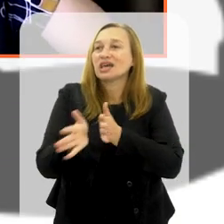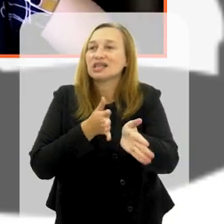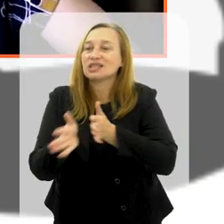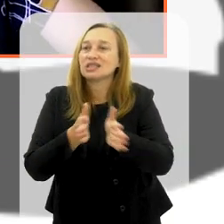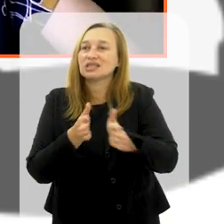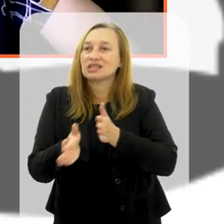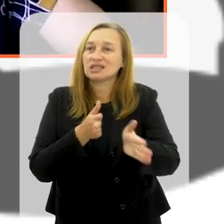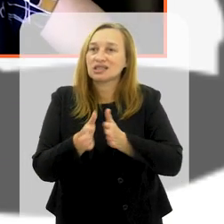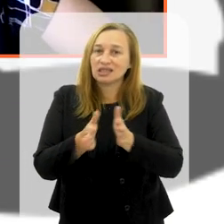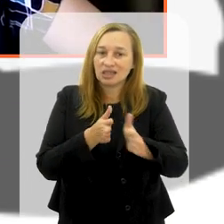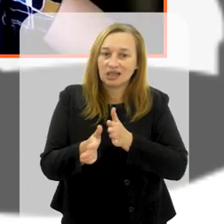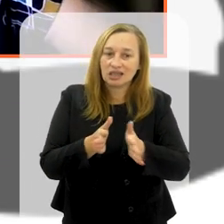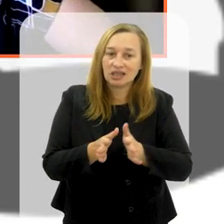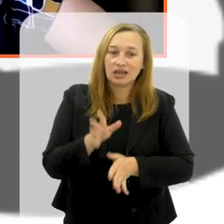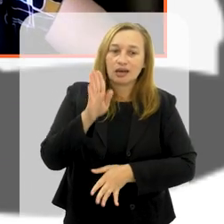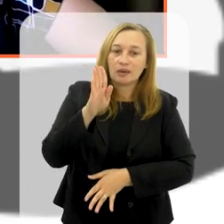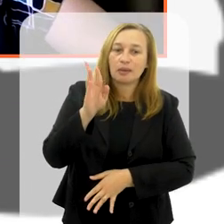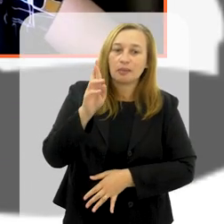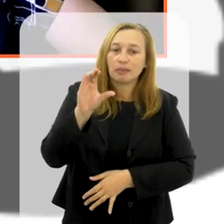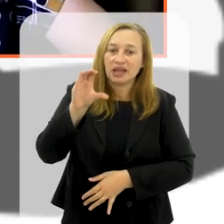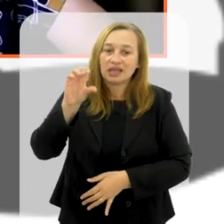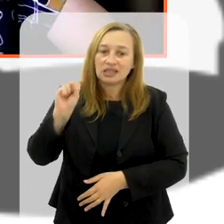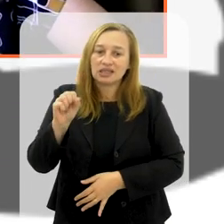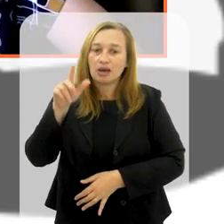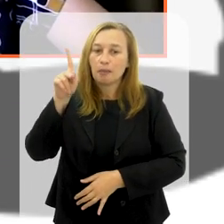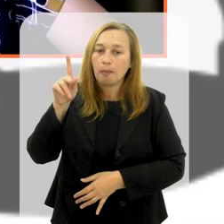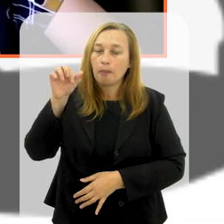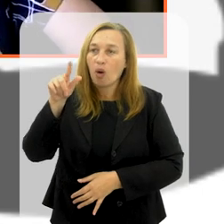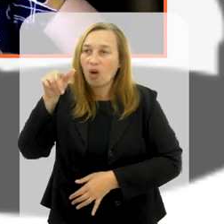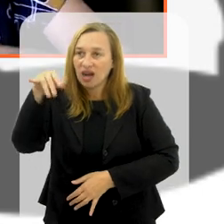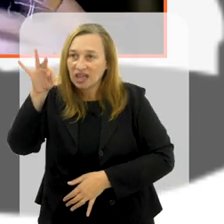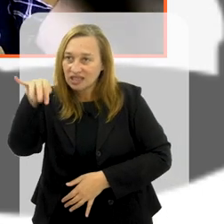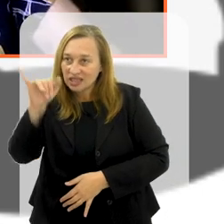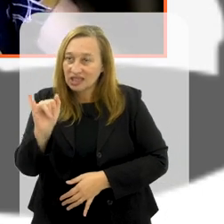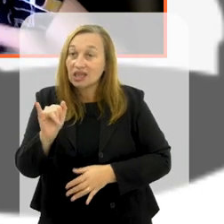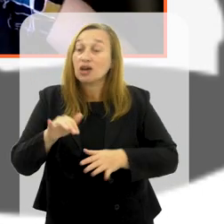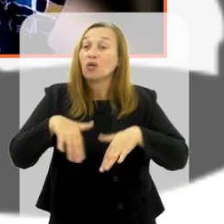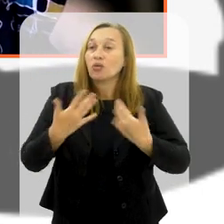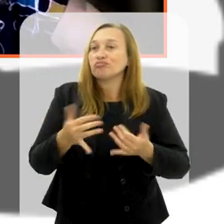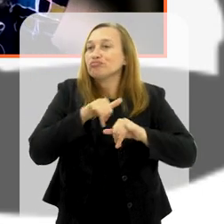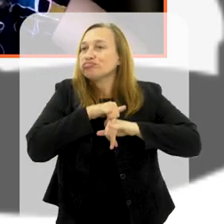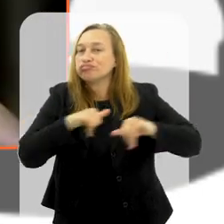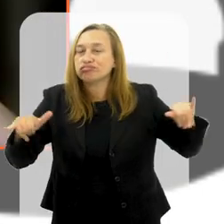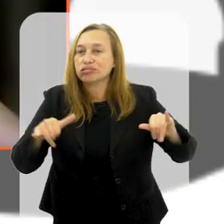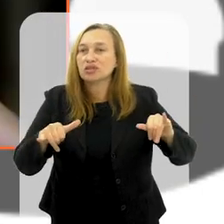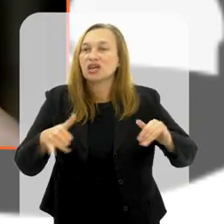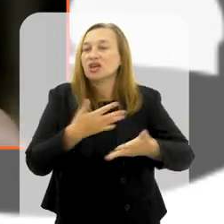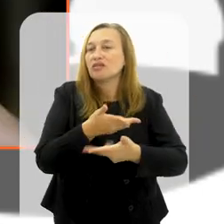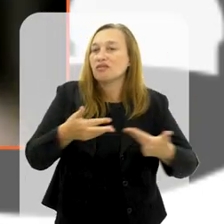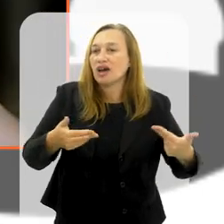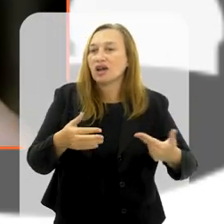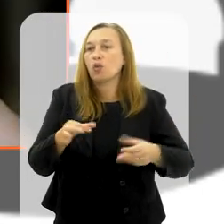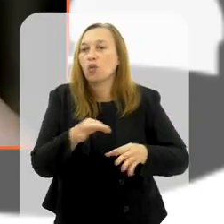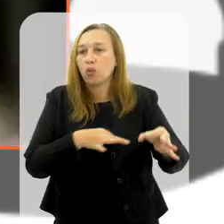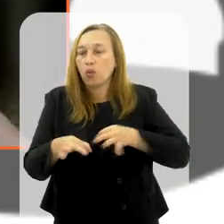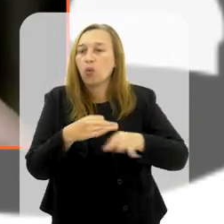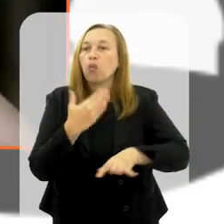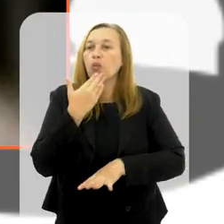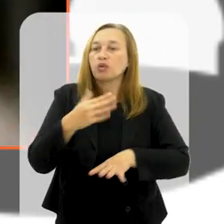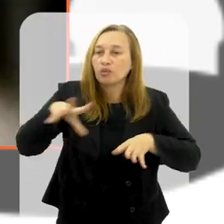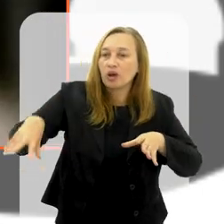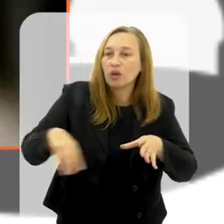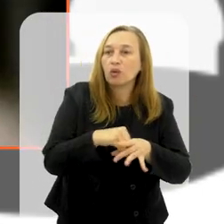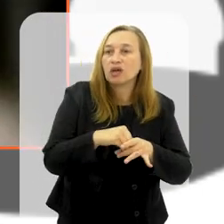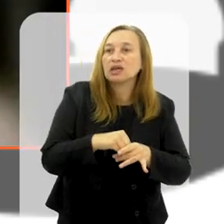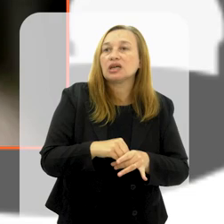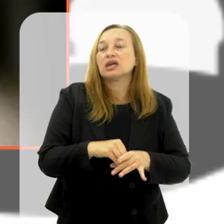está acessível na página do BRICS Policy Center, mas como ele teve uma ampla repercussão, muitas organizações já